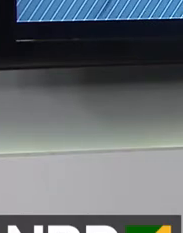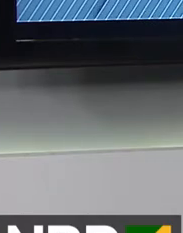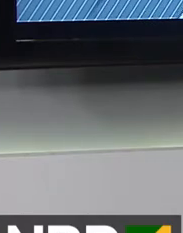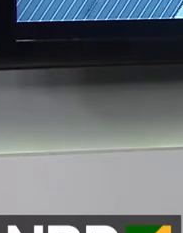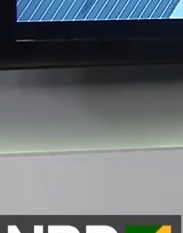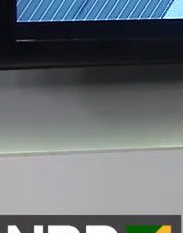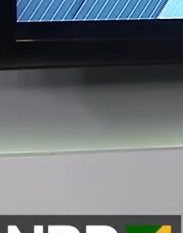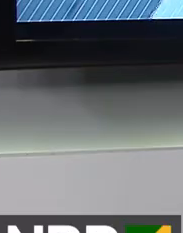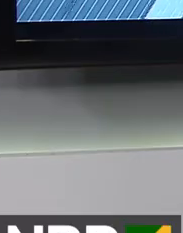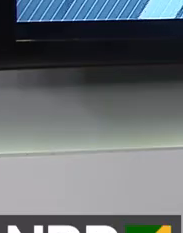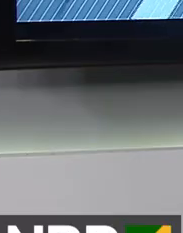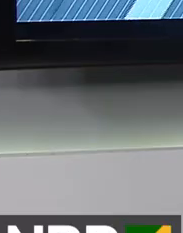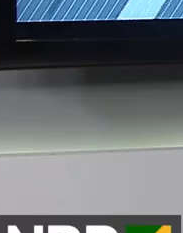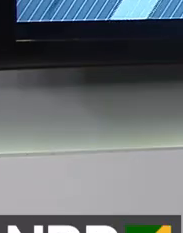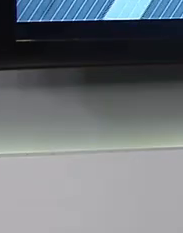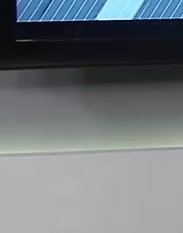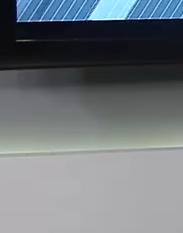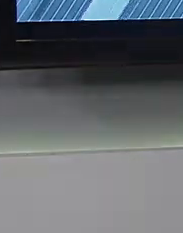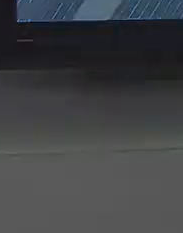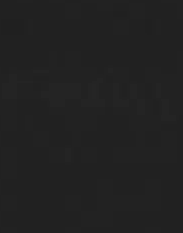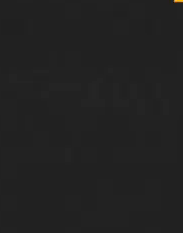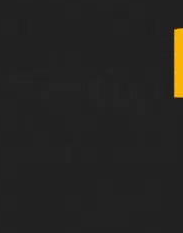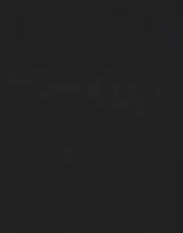nbr a tv do governo federal